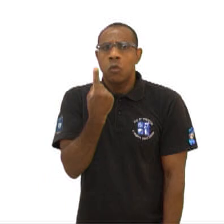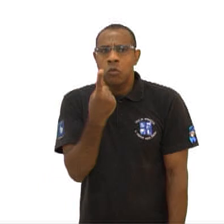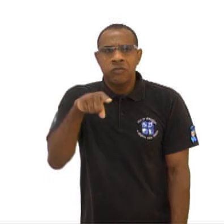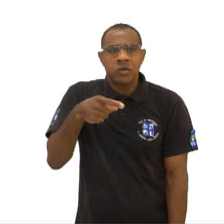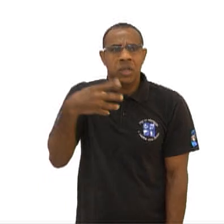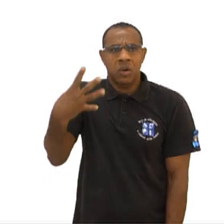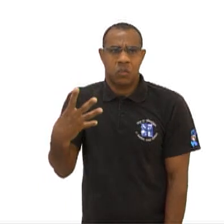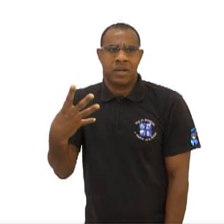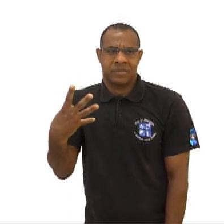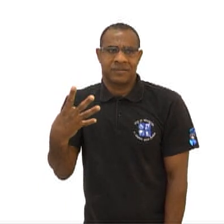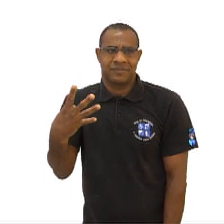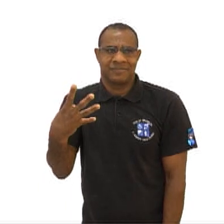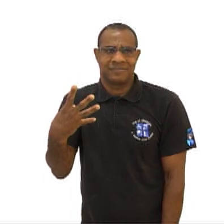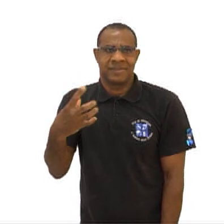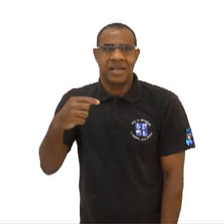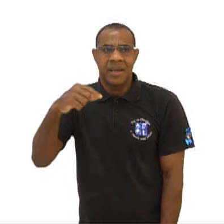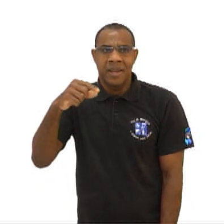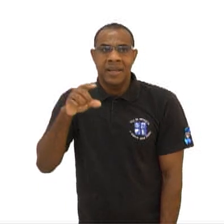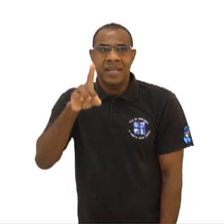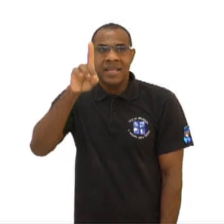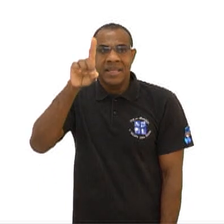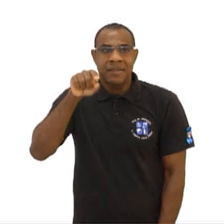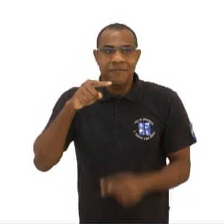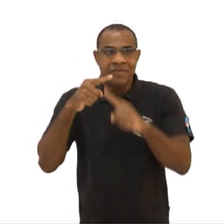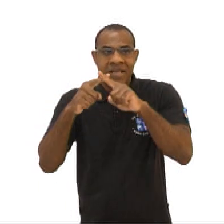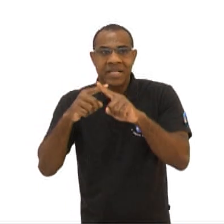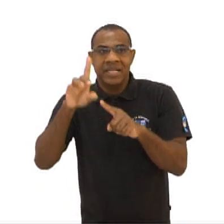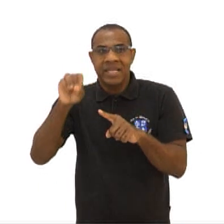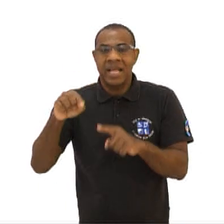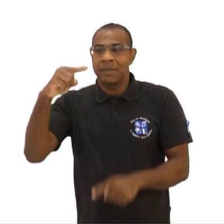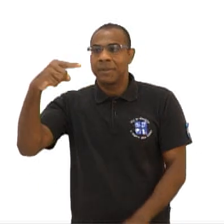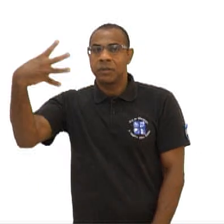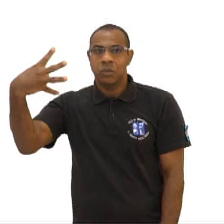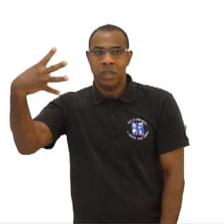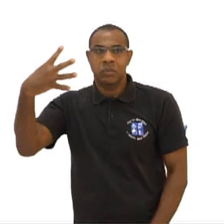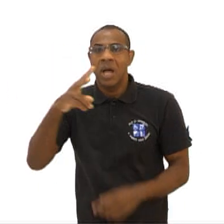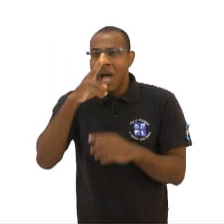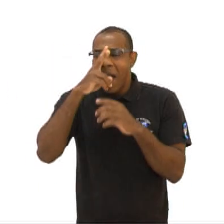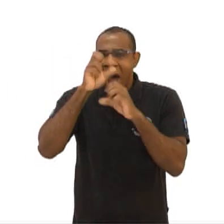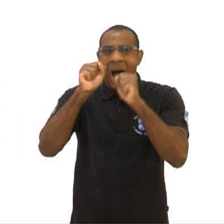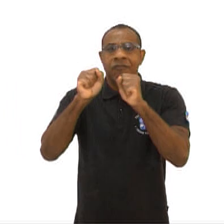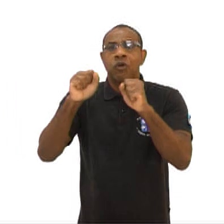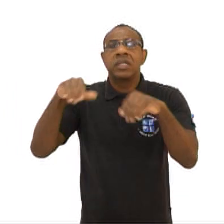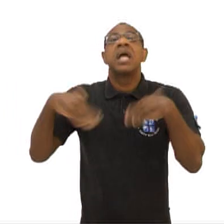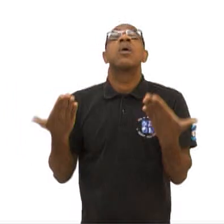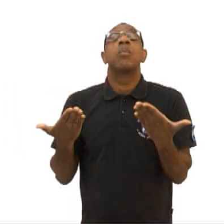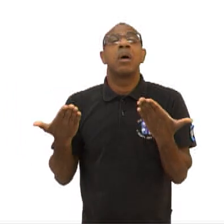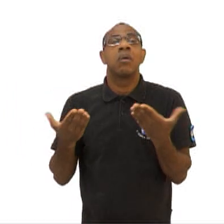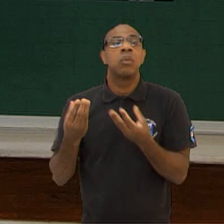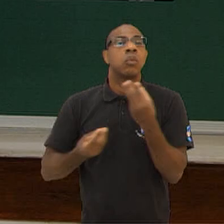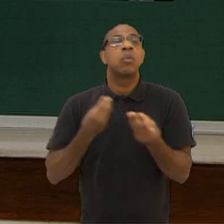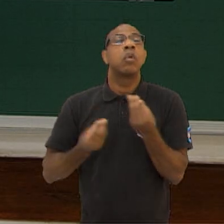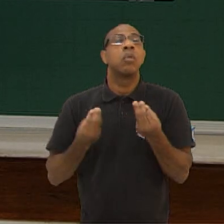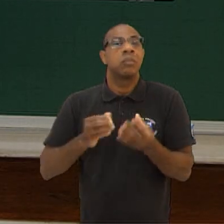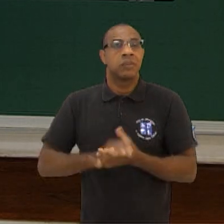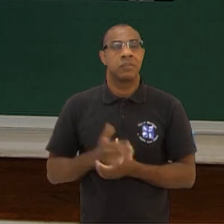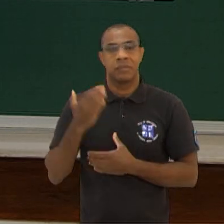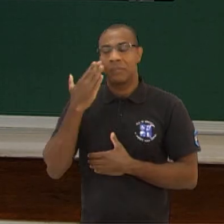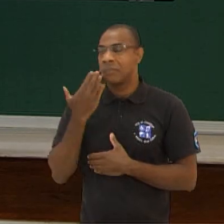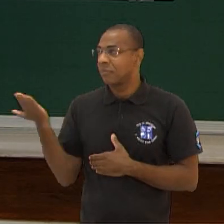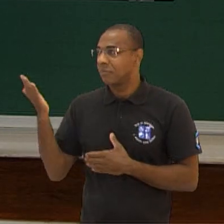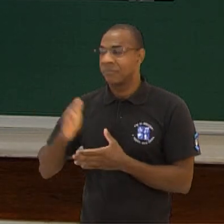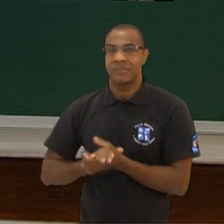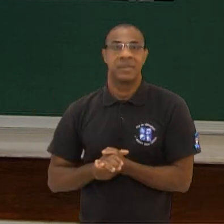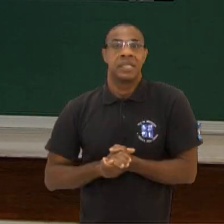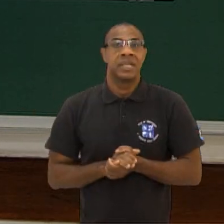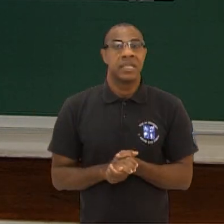4 Tesla. A força magnética que atuará sobre essa partícula terá módulo de... Lembrar sempre que esse valor de campo vai ser